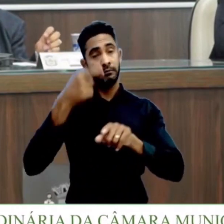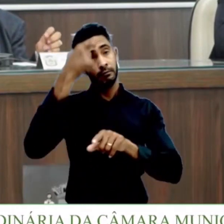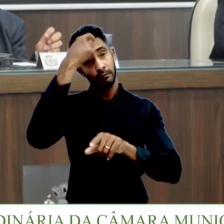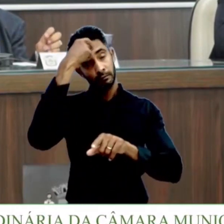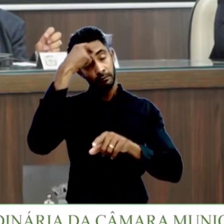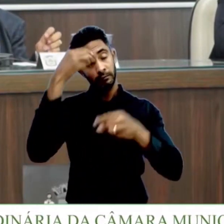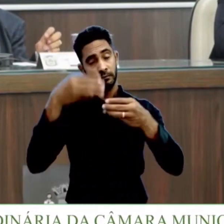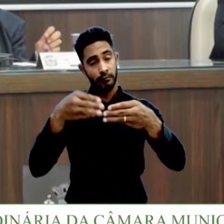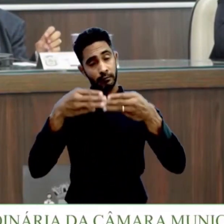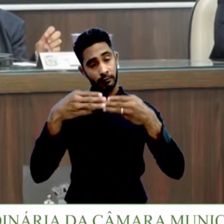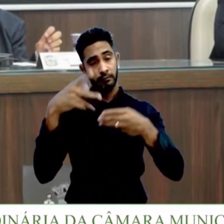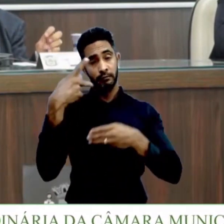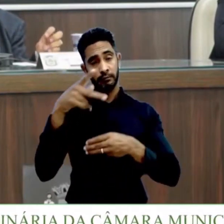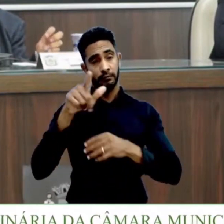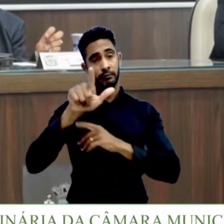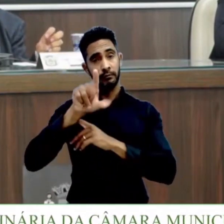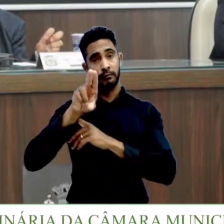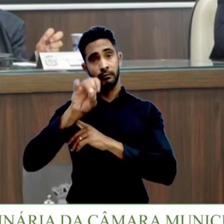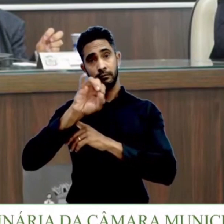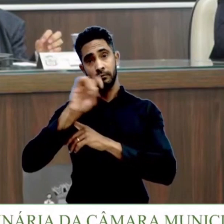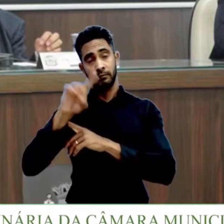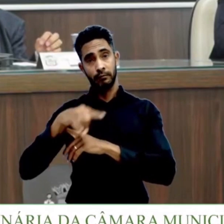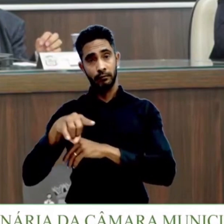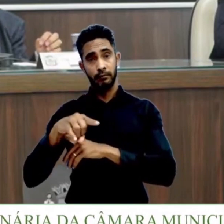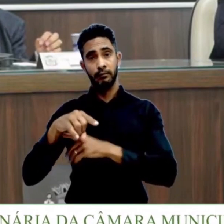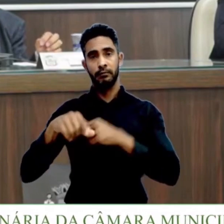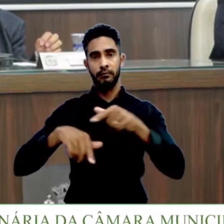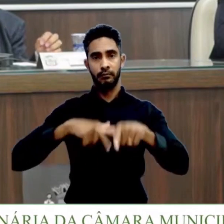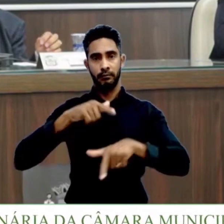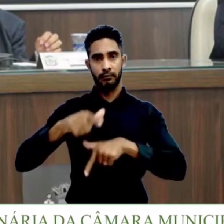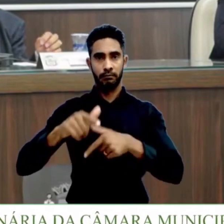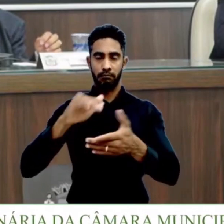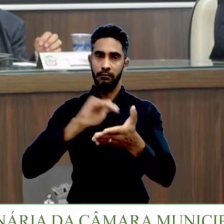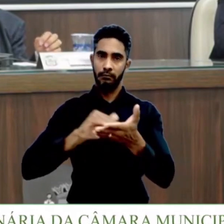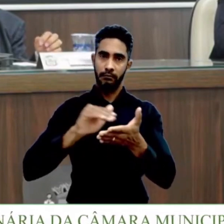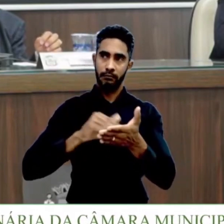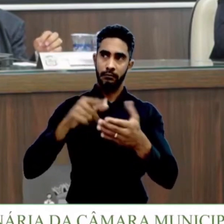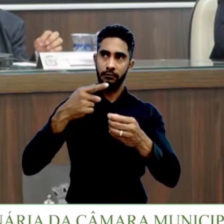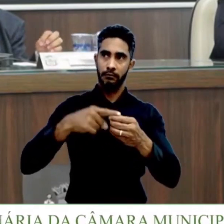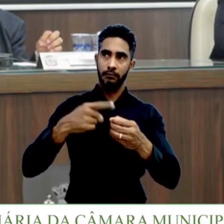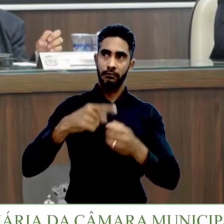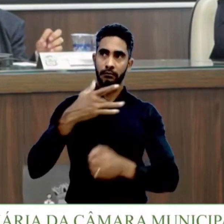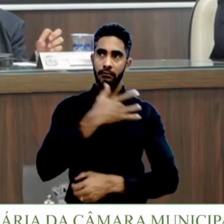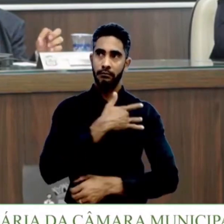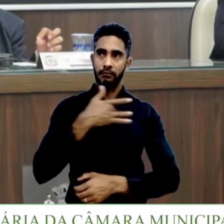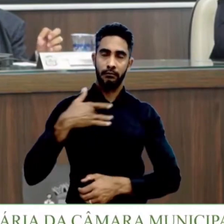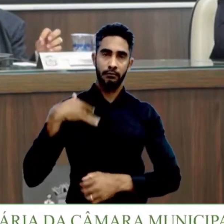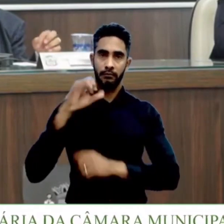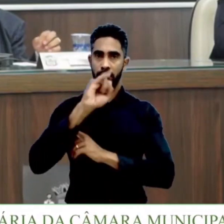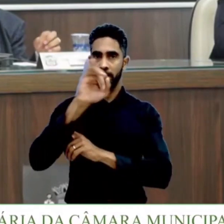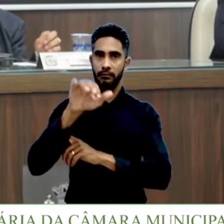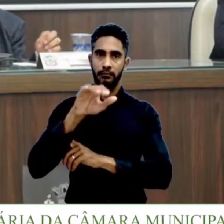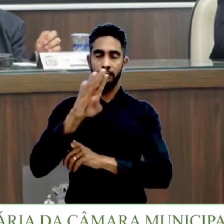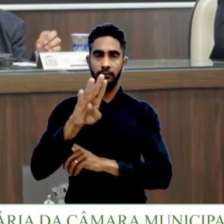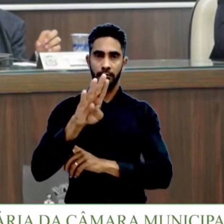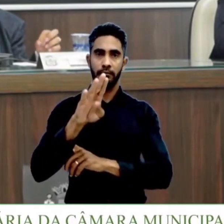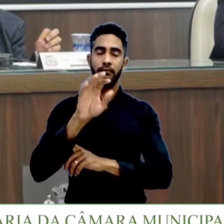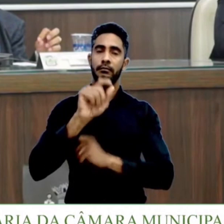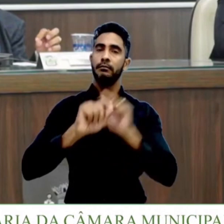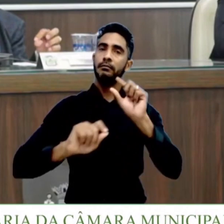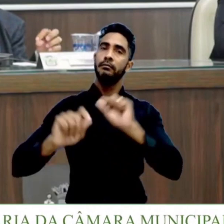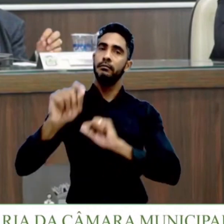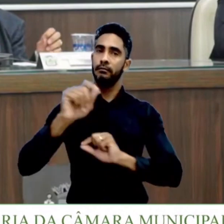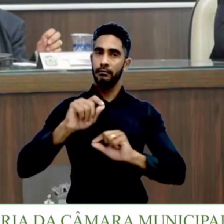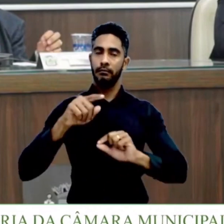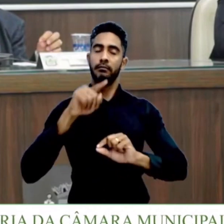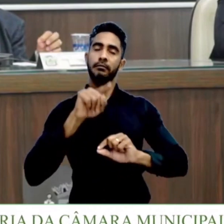dessa moção ao senhor Luiz Miguel Andrade Pereira, que trabalha na Secretaria Municipal de Saúde de Janaúba. Na certeza de contar